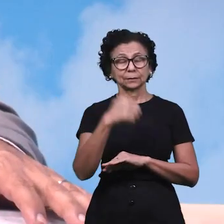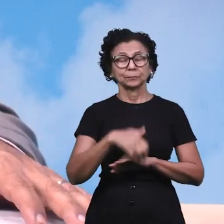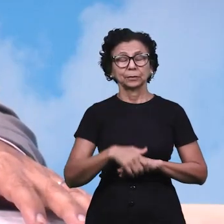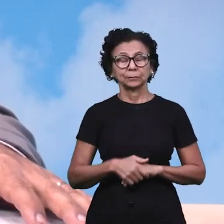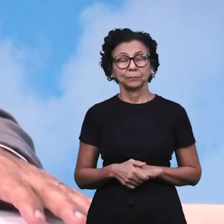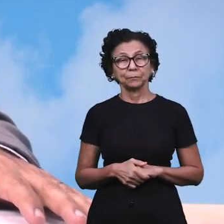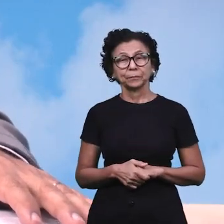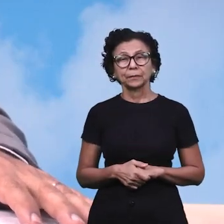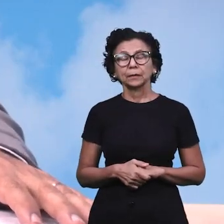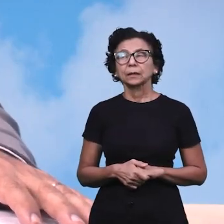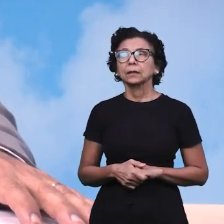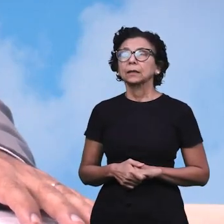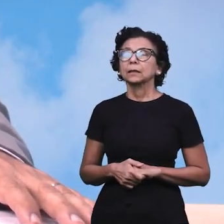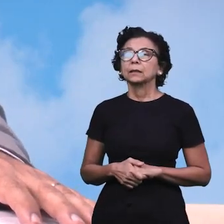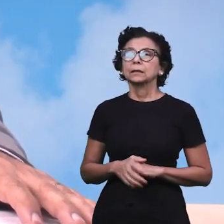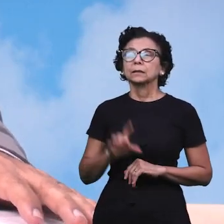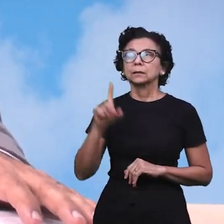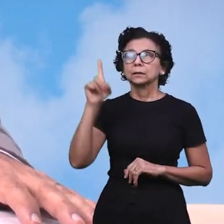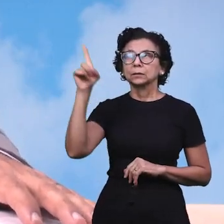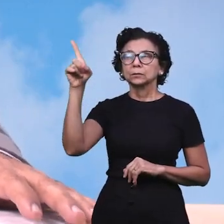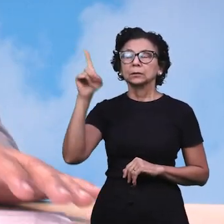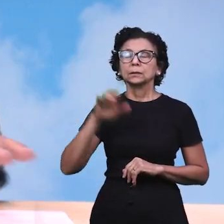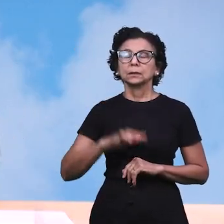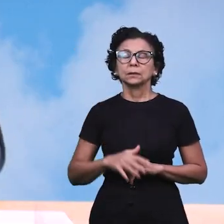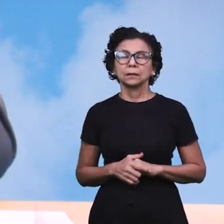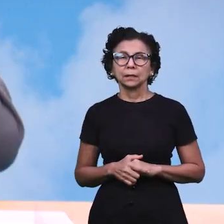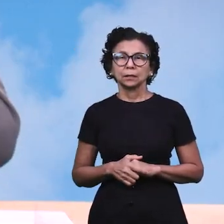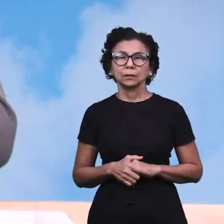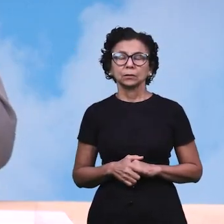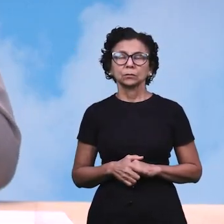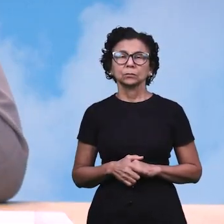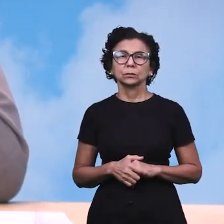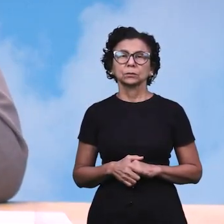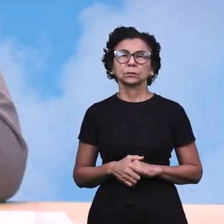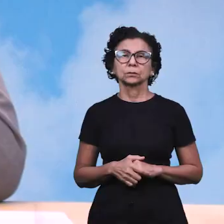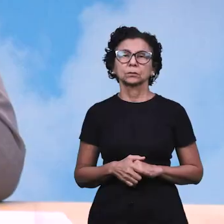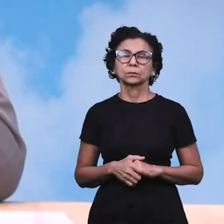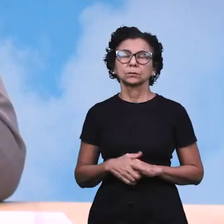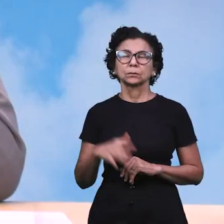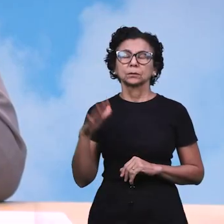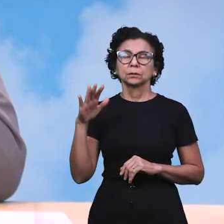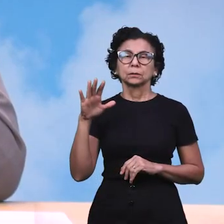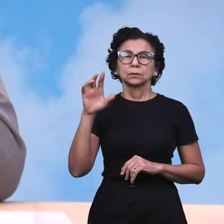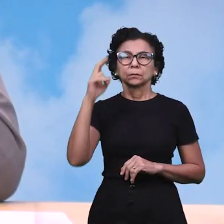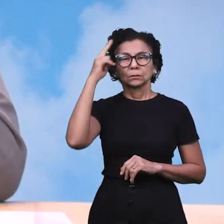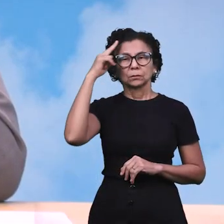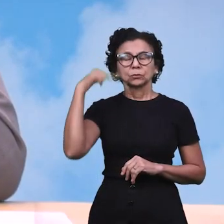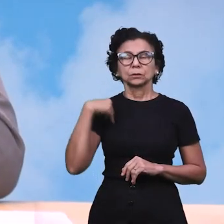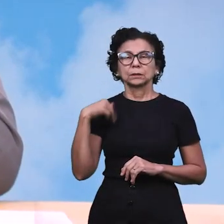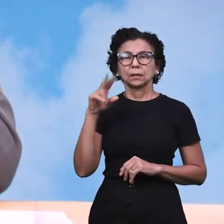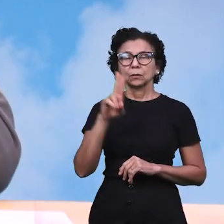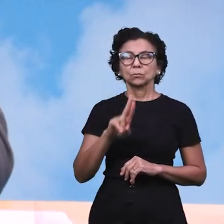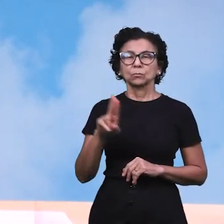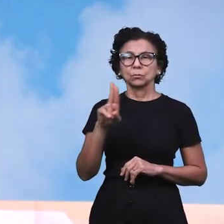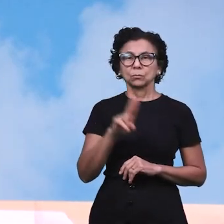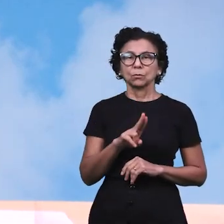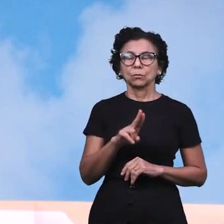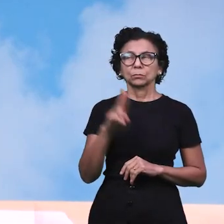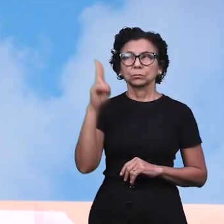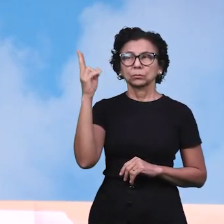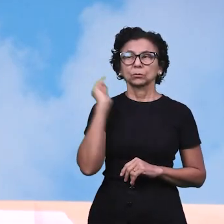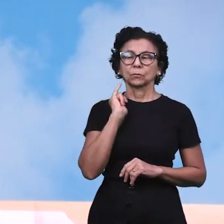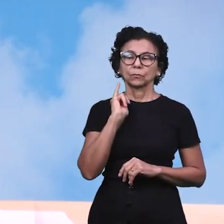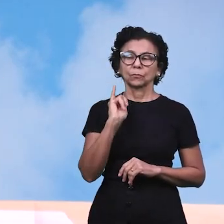usou José, a primeira vez que José ouviu a voz do Senhor, o Senhor falou que ele